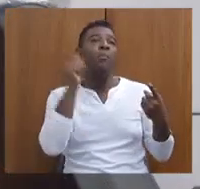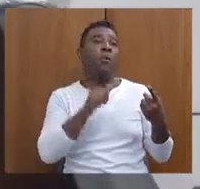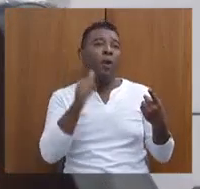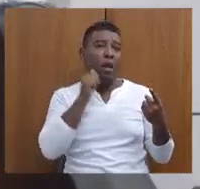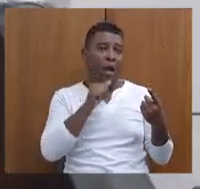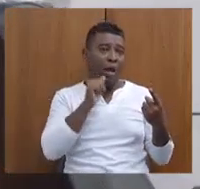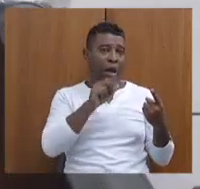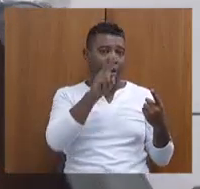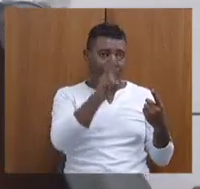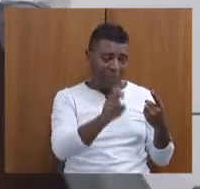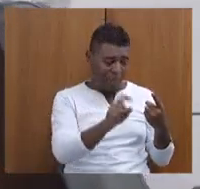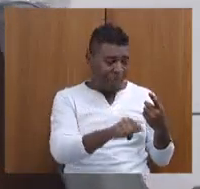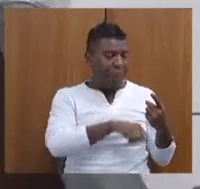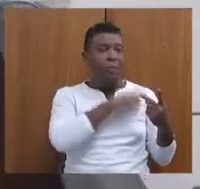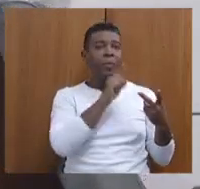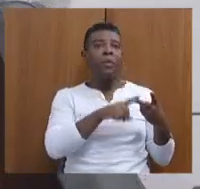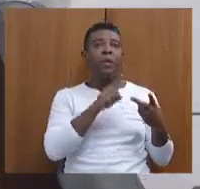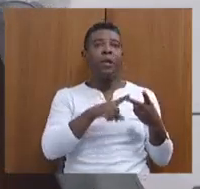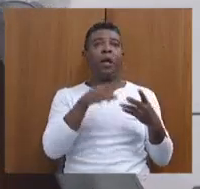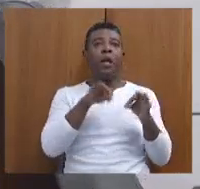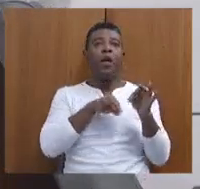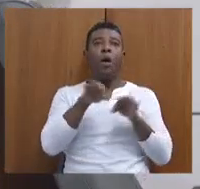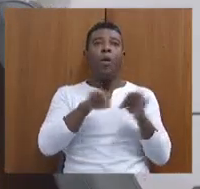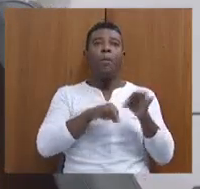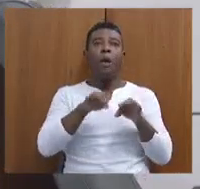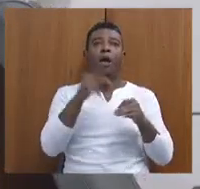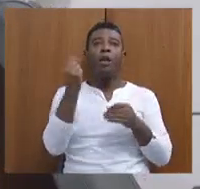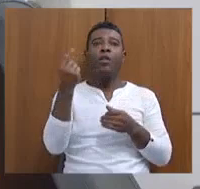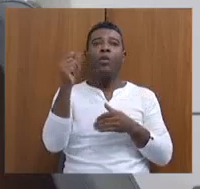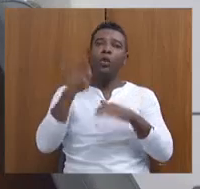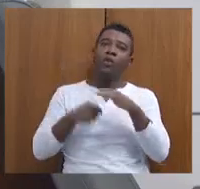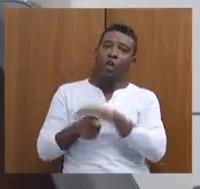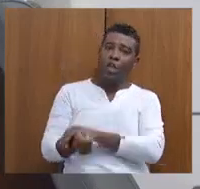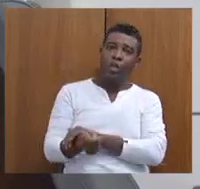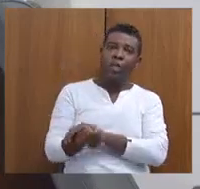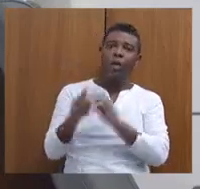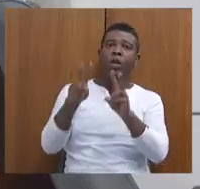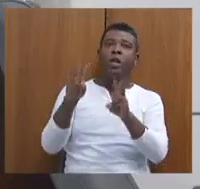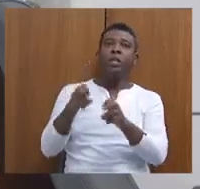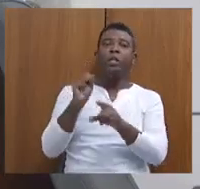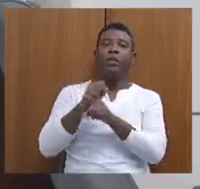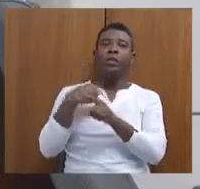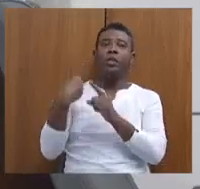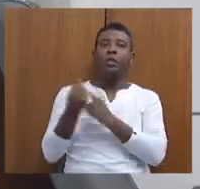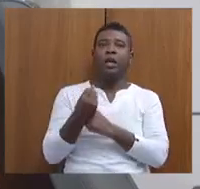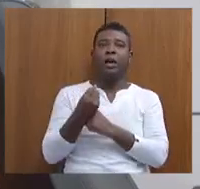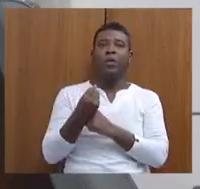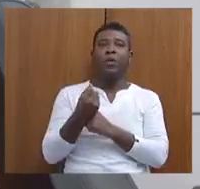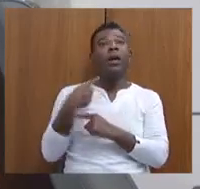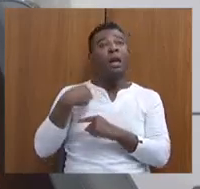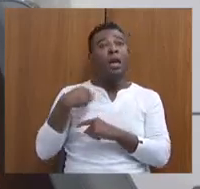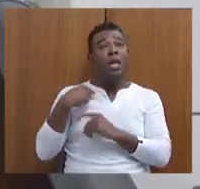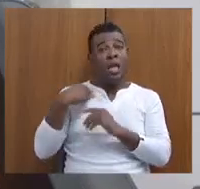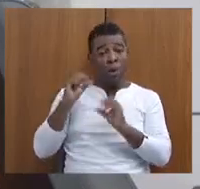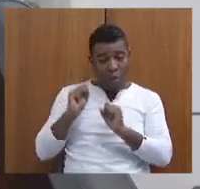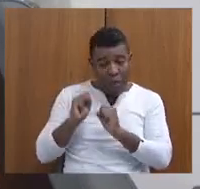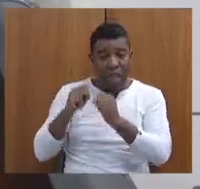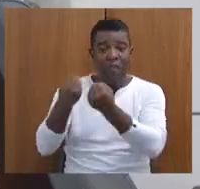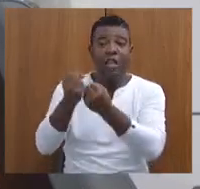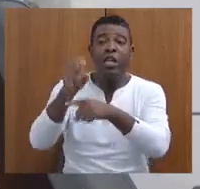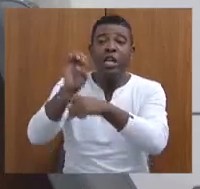questão desse plano né de investimentos das questões sociais e eu não defendi que o Estado tem que minerar